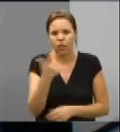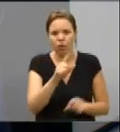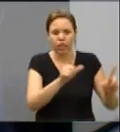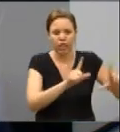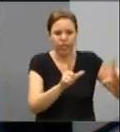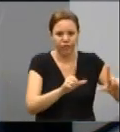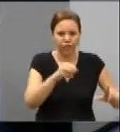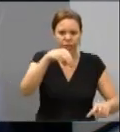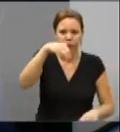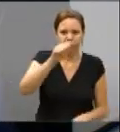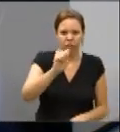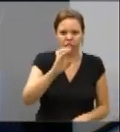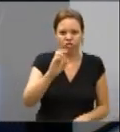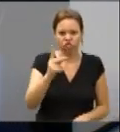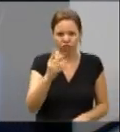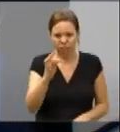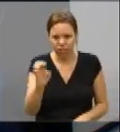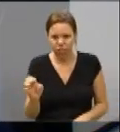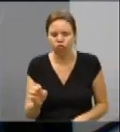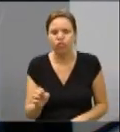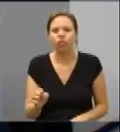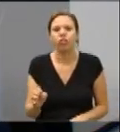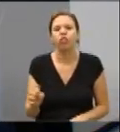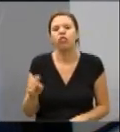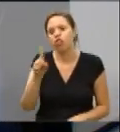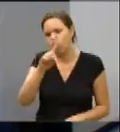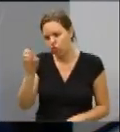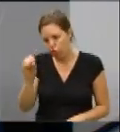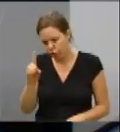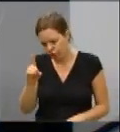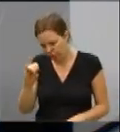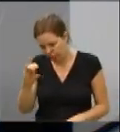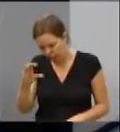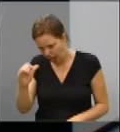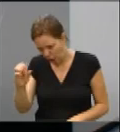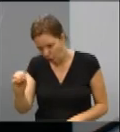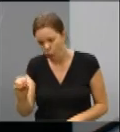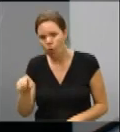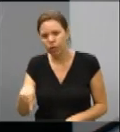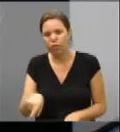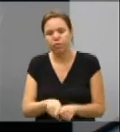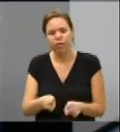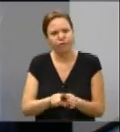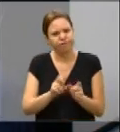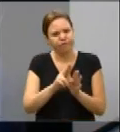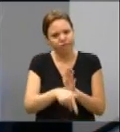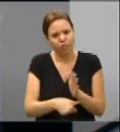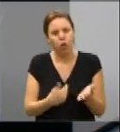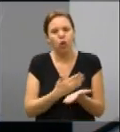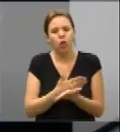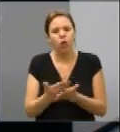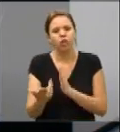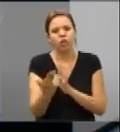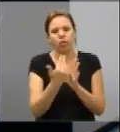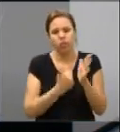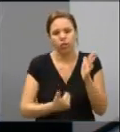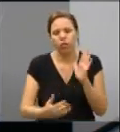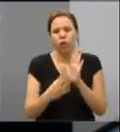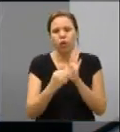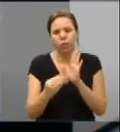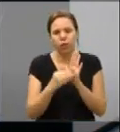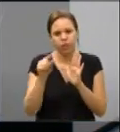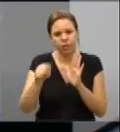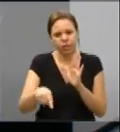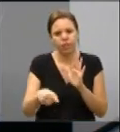Manchete, o Cavaleiros do Zodíaco e Sailor Moon. E comecei a desenhar copiando